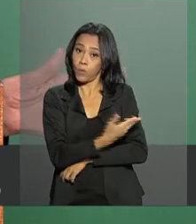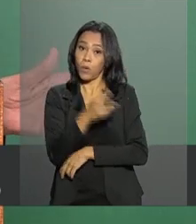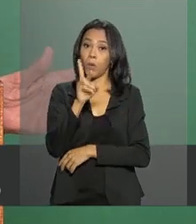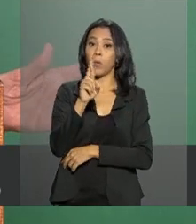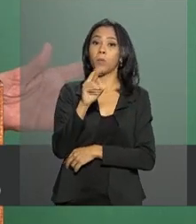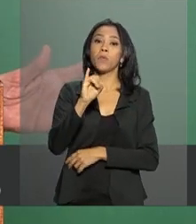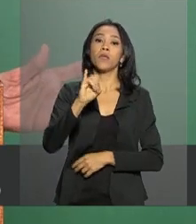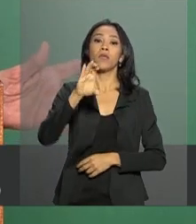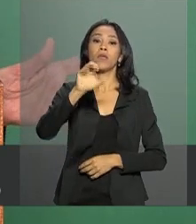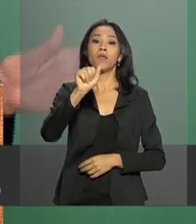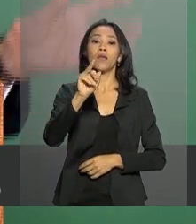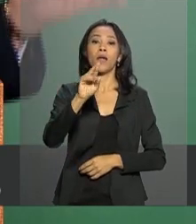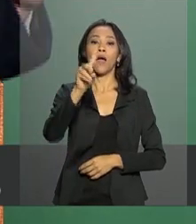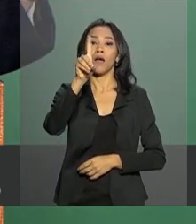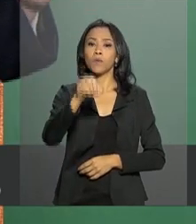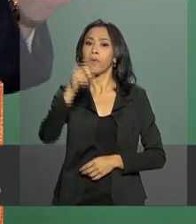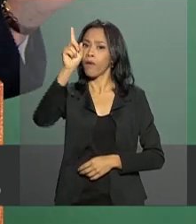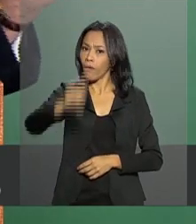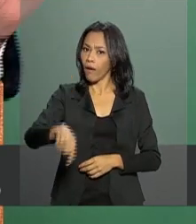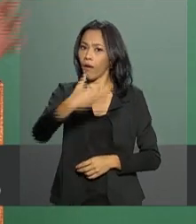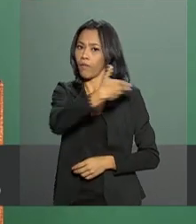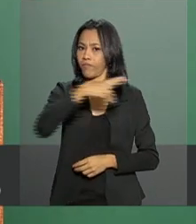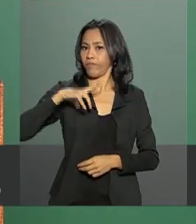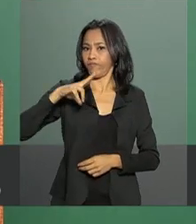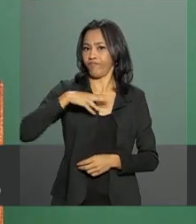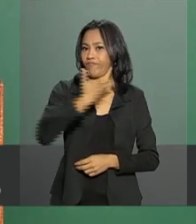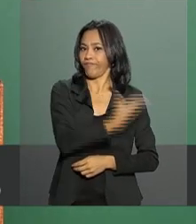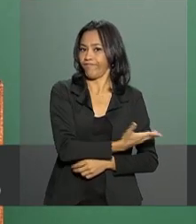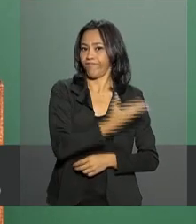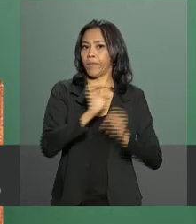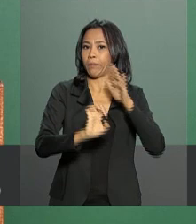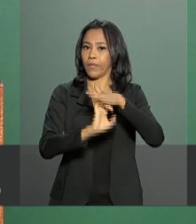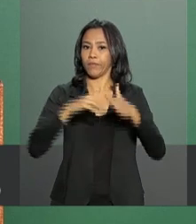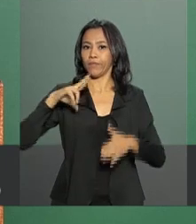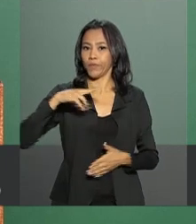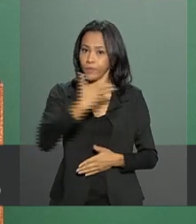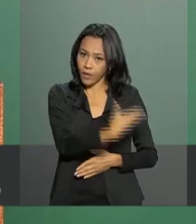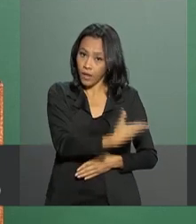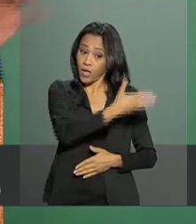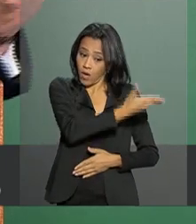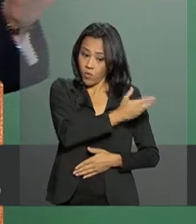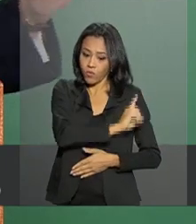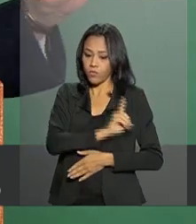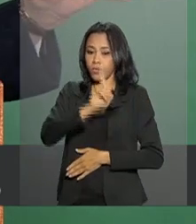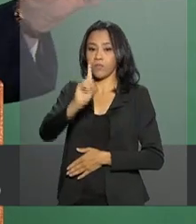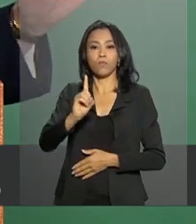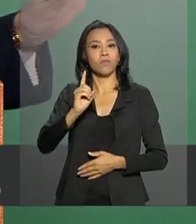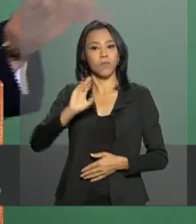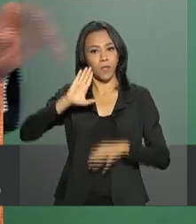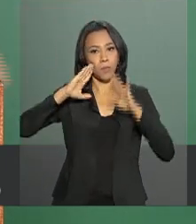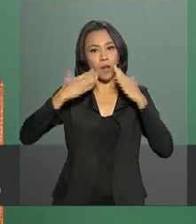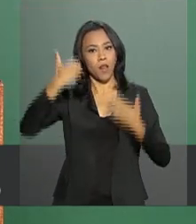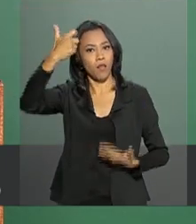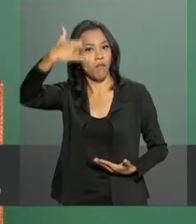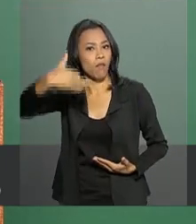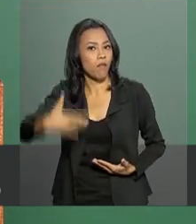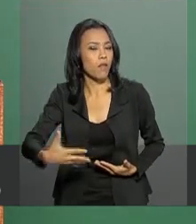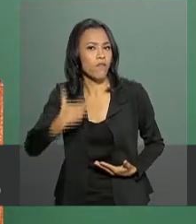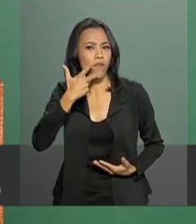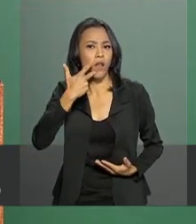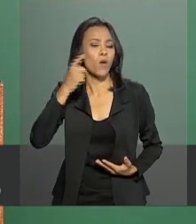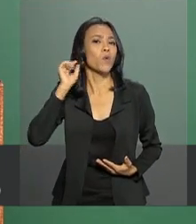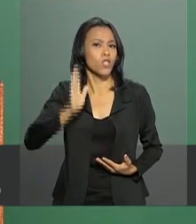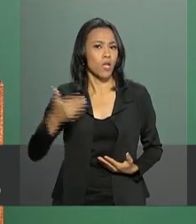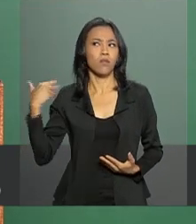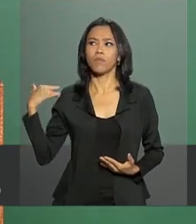organização privada está se manifestando neste momento para não só a ressaltar o que está